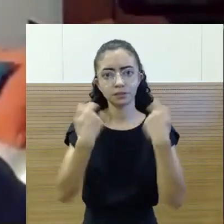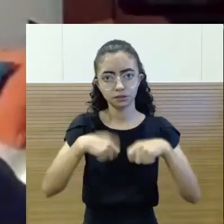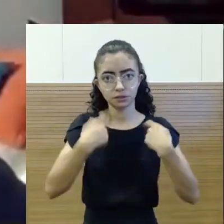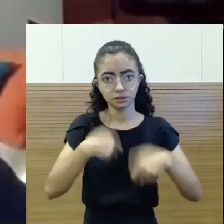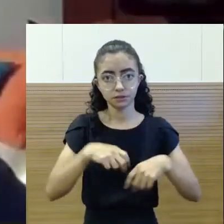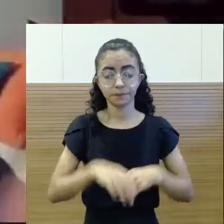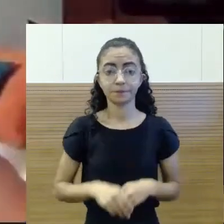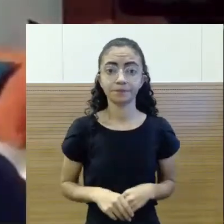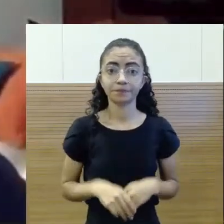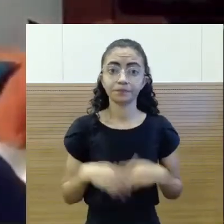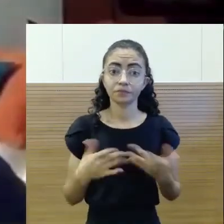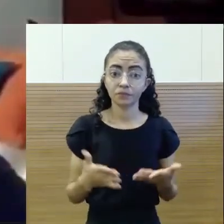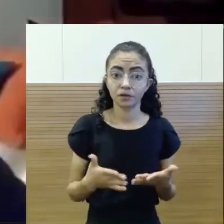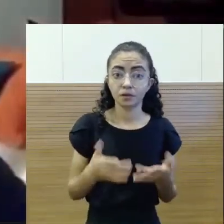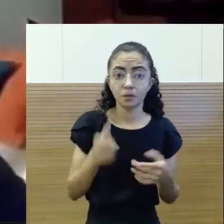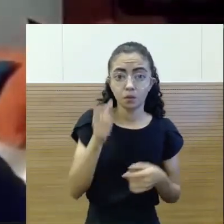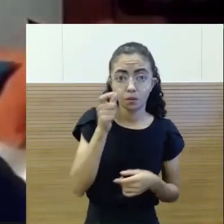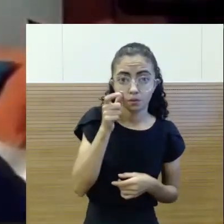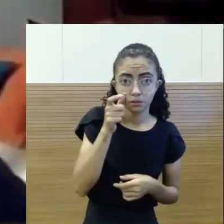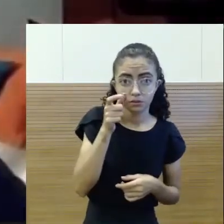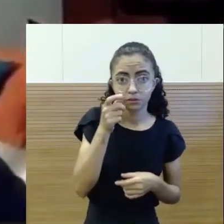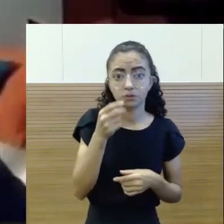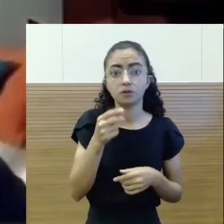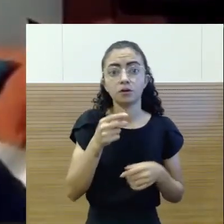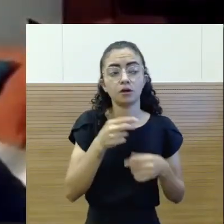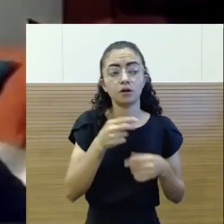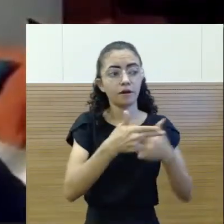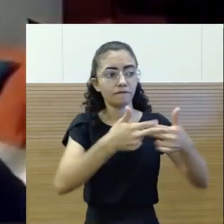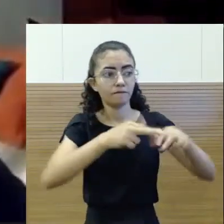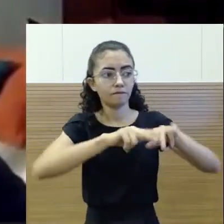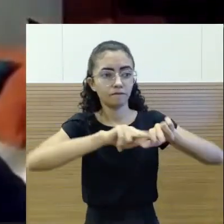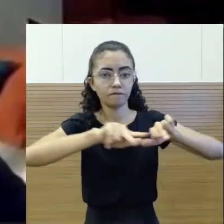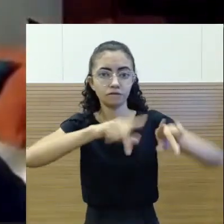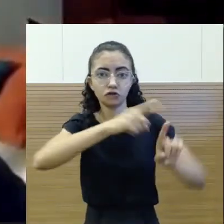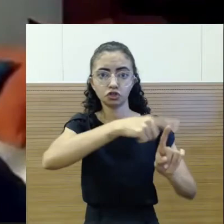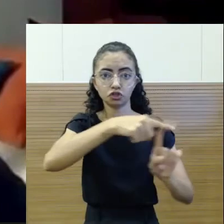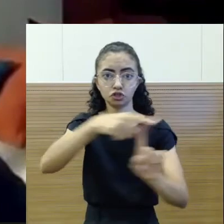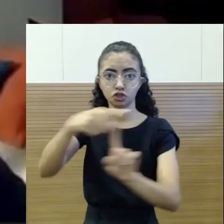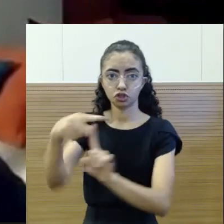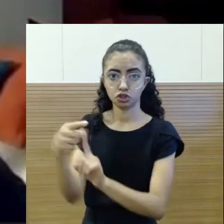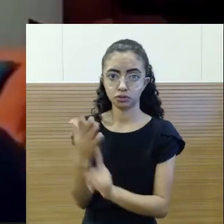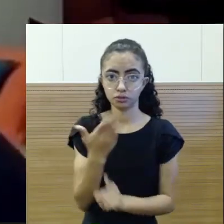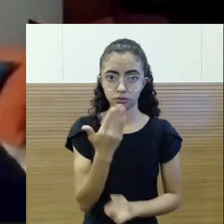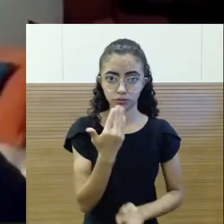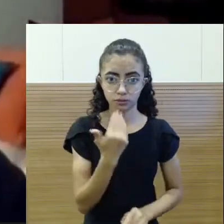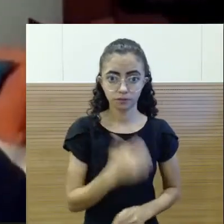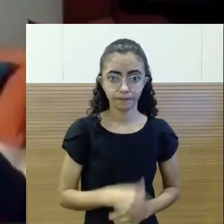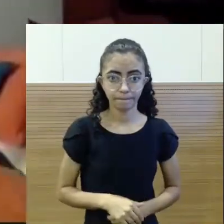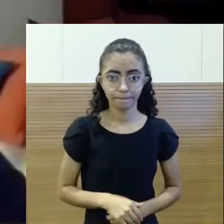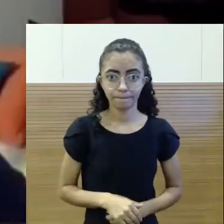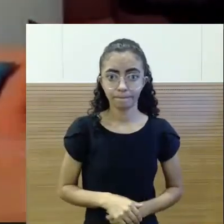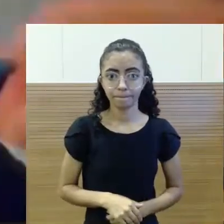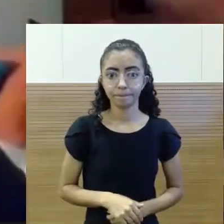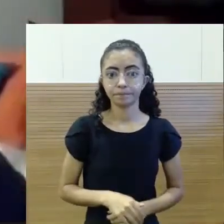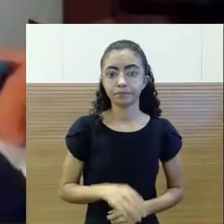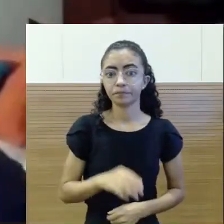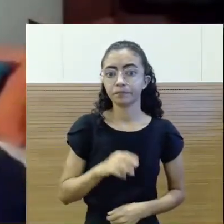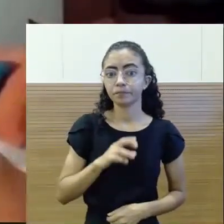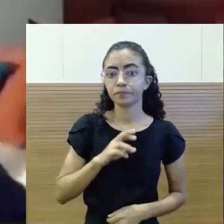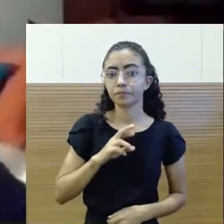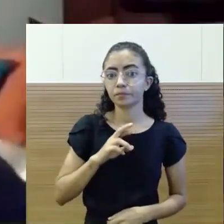aí é uma observação tanto em relação à variedade, que ser fundamental, você ter variedade. O Jeffrey falou um pouco, não é só frutas e hortaliças, né?